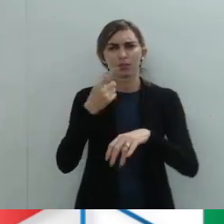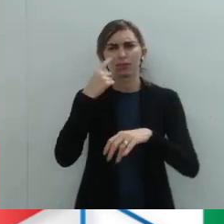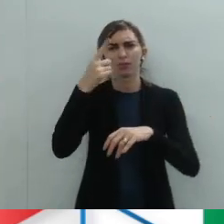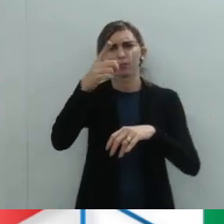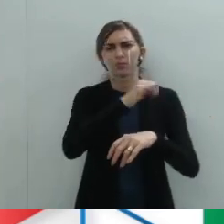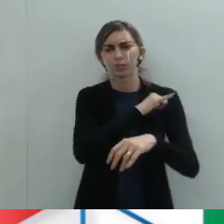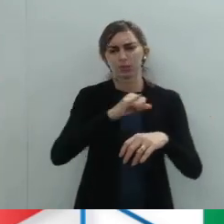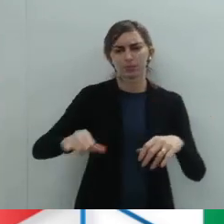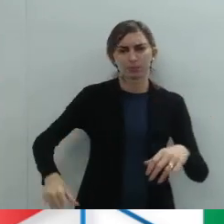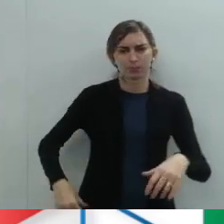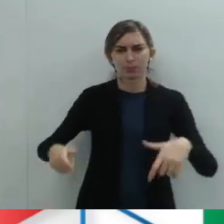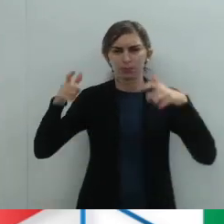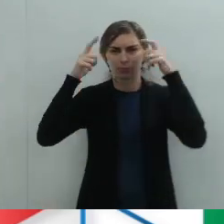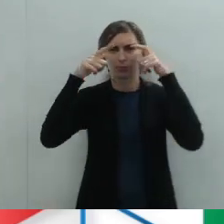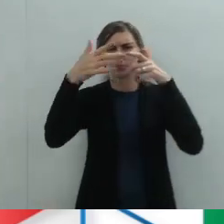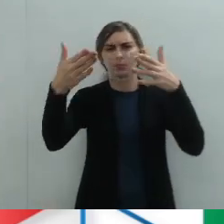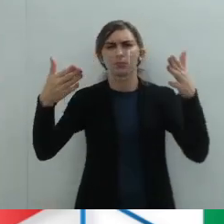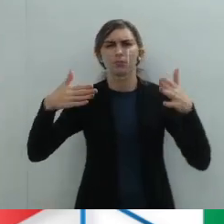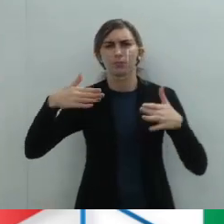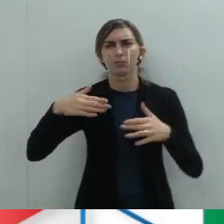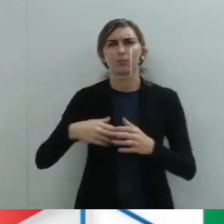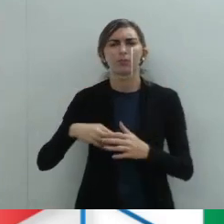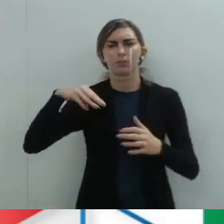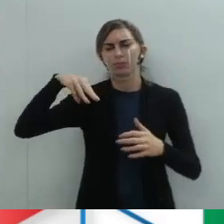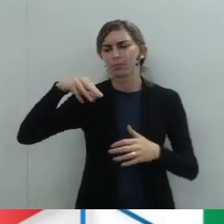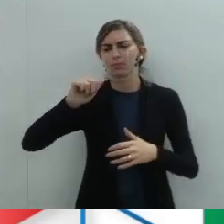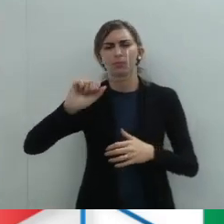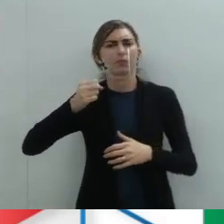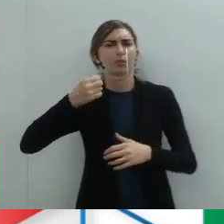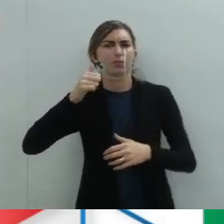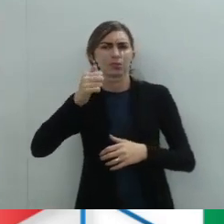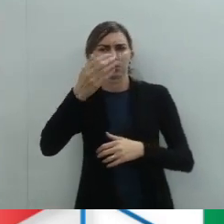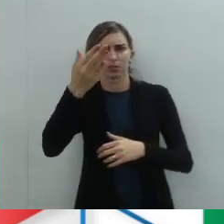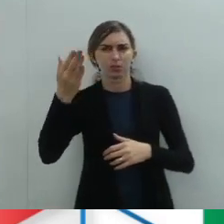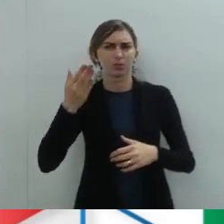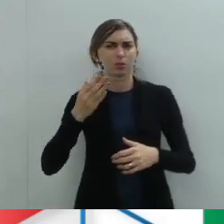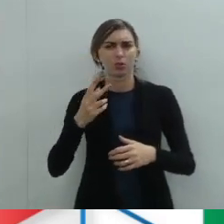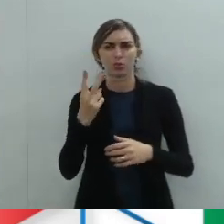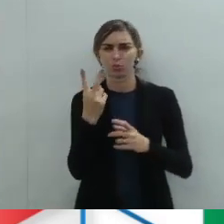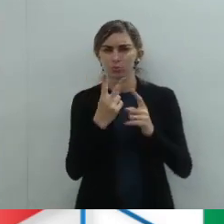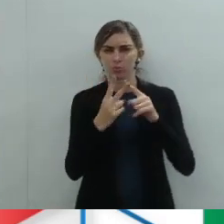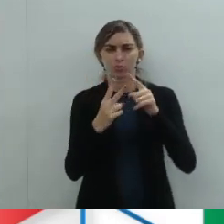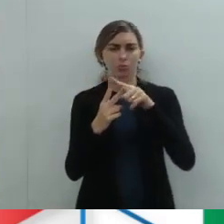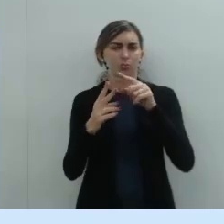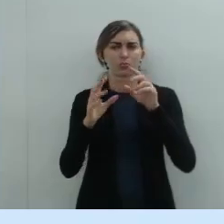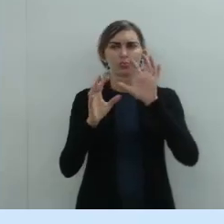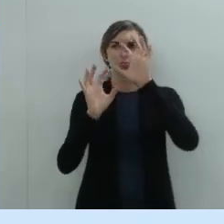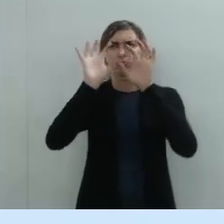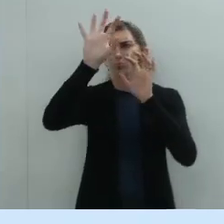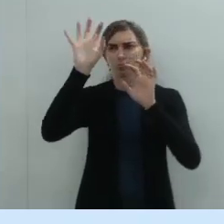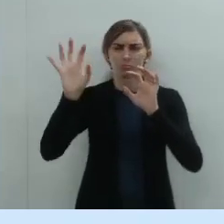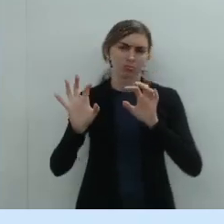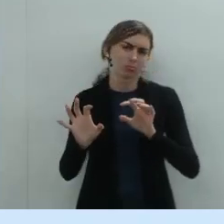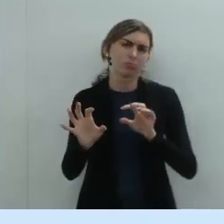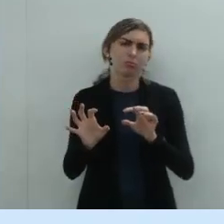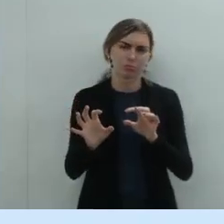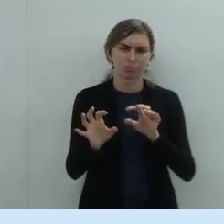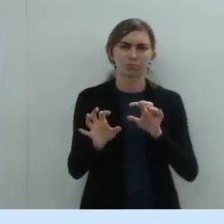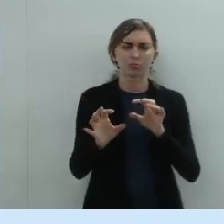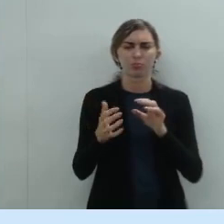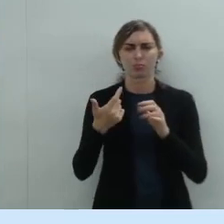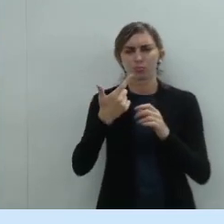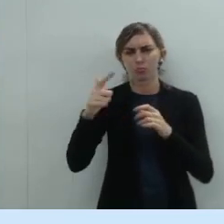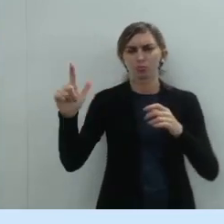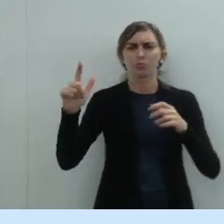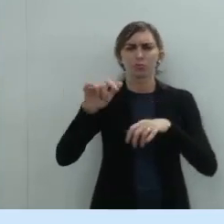imperador, né, Mansa Mousa. Então, veja que 2 outros continentes, né, 2